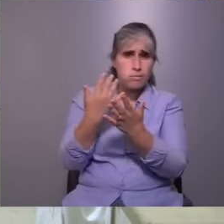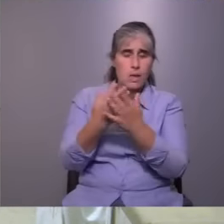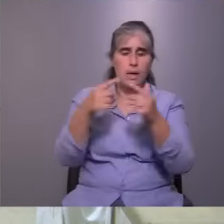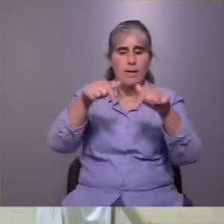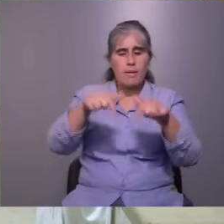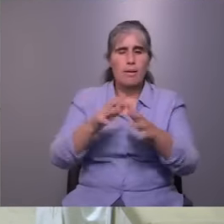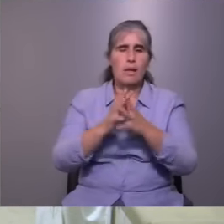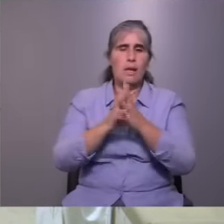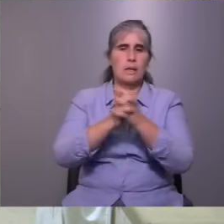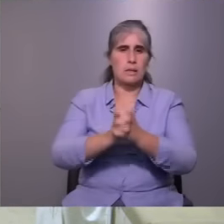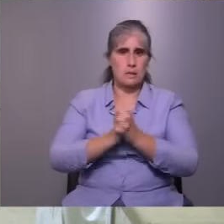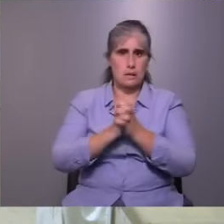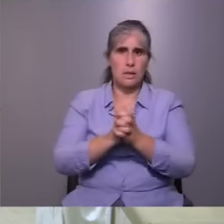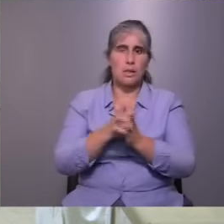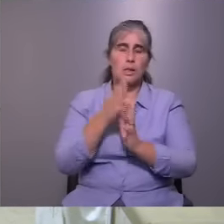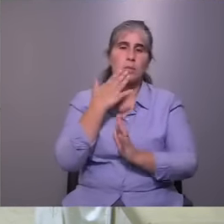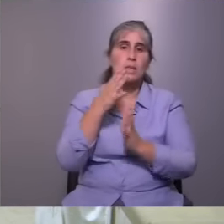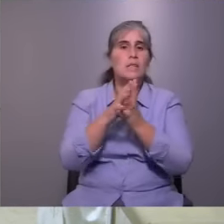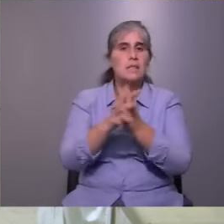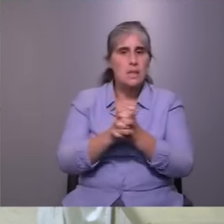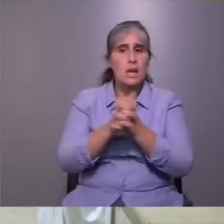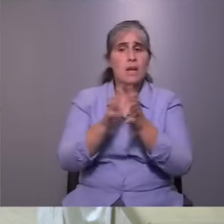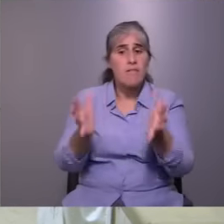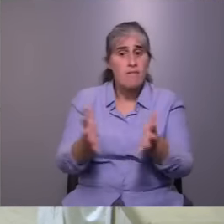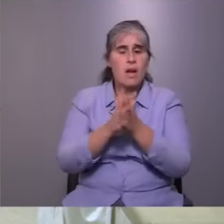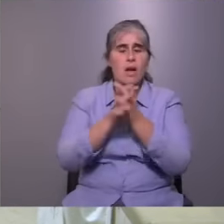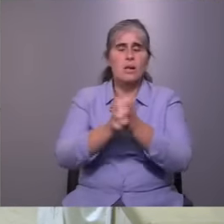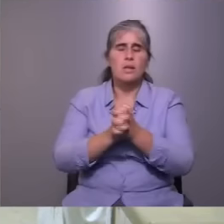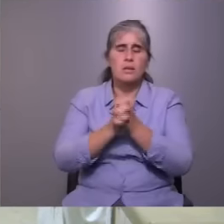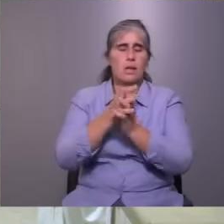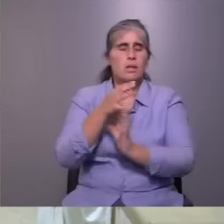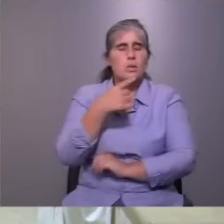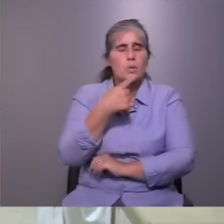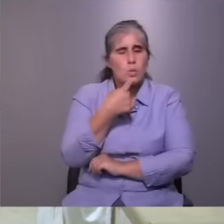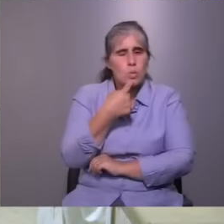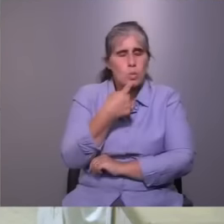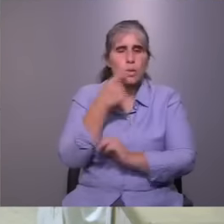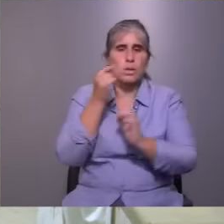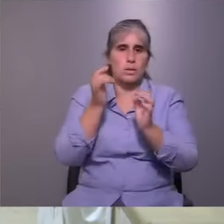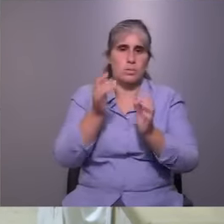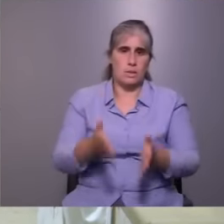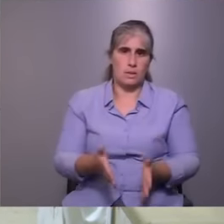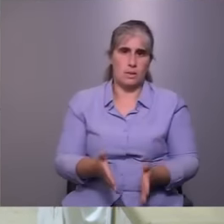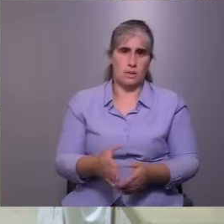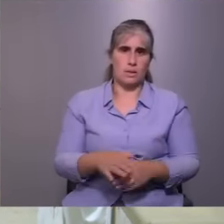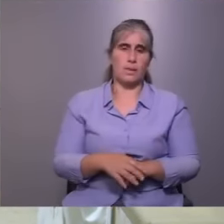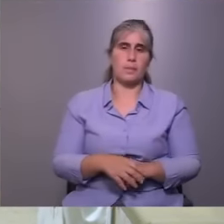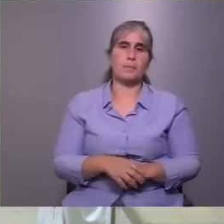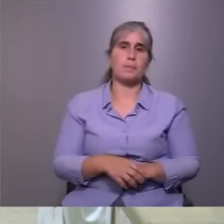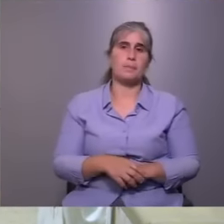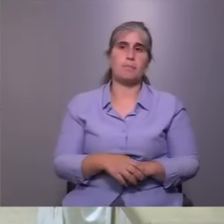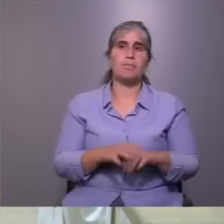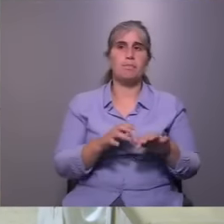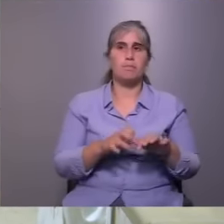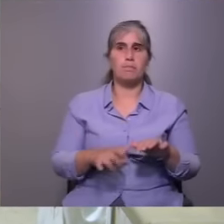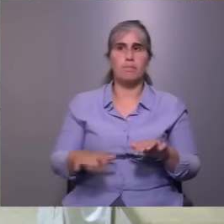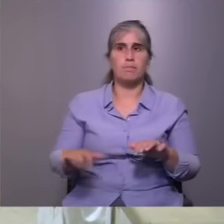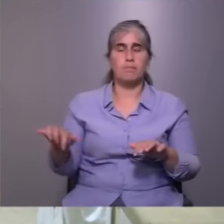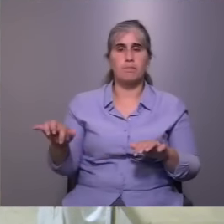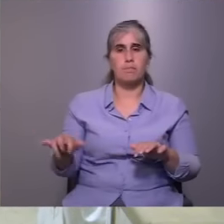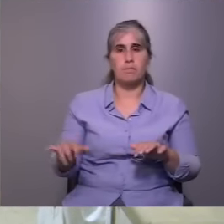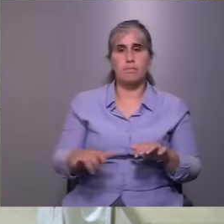que ao longo de mais de 100 anos aqui rezam. Rezai, rezai muito. É isso que vamos